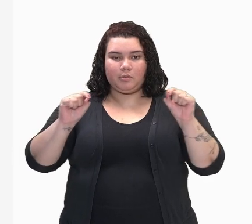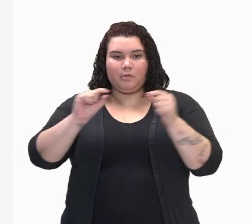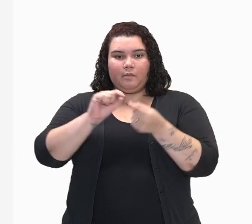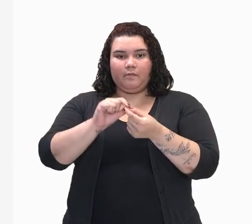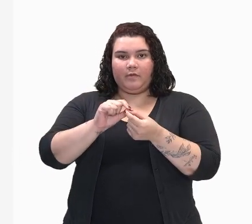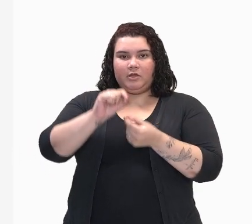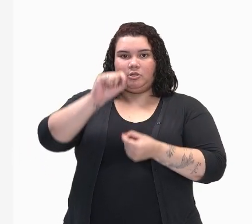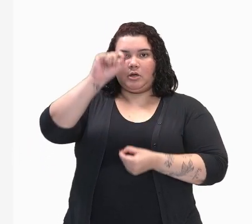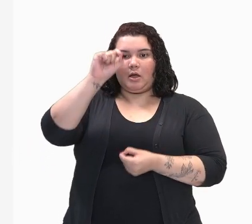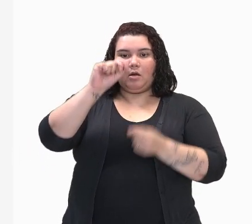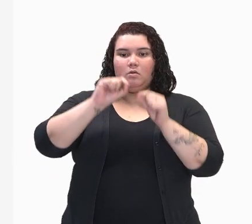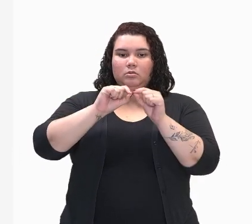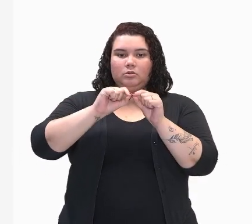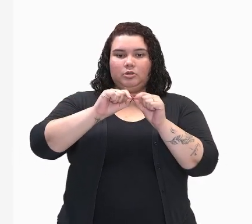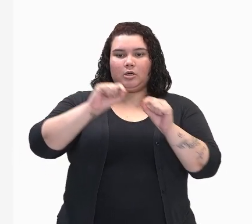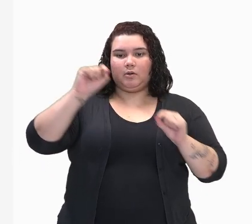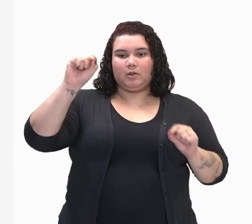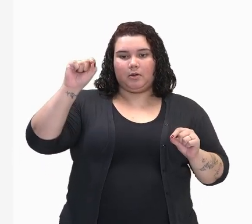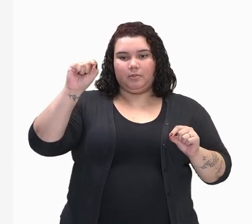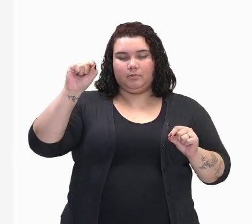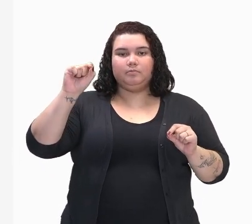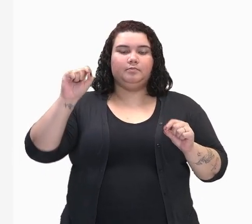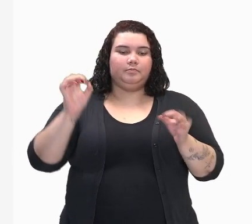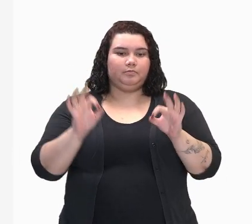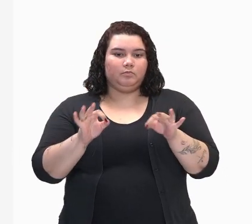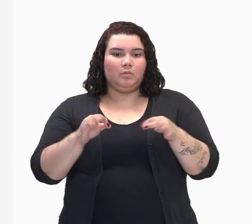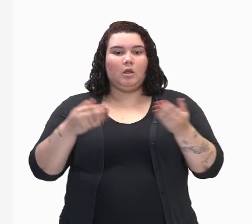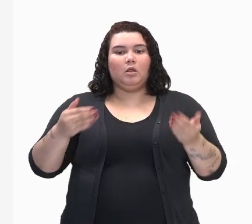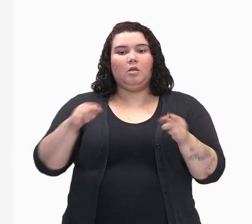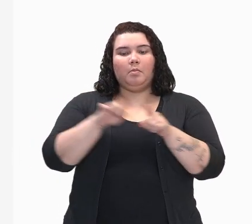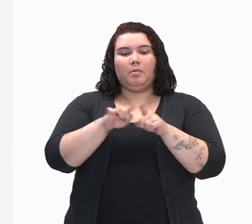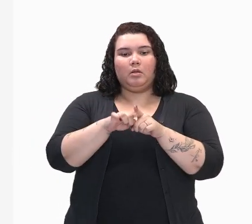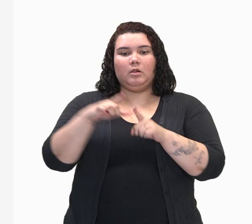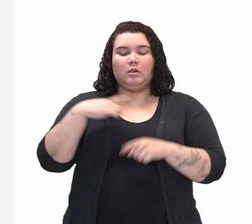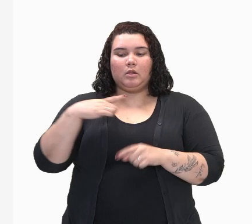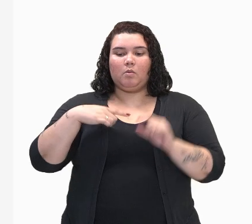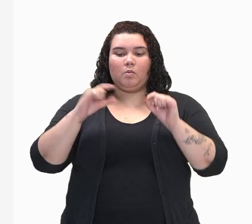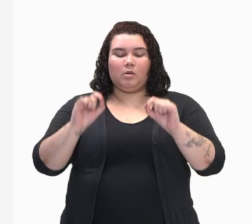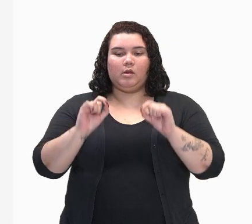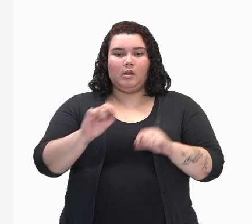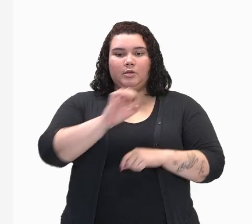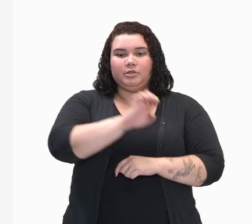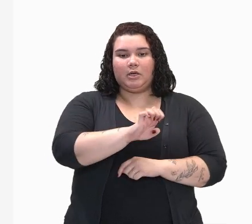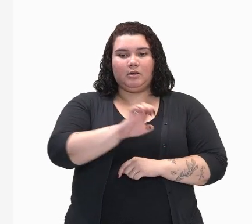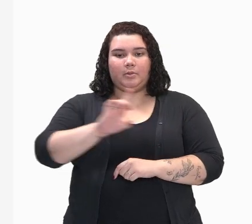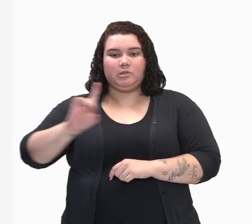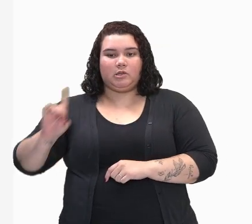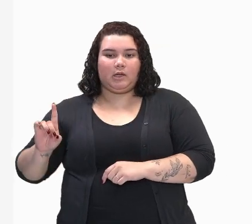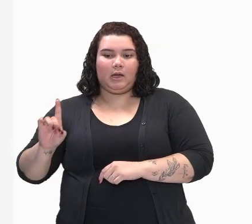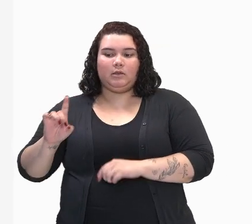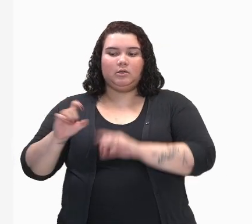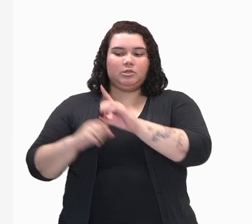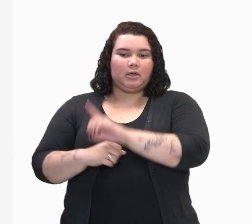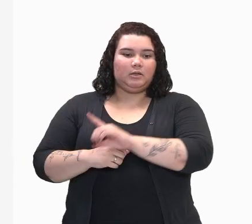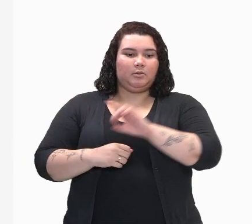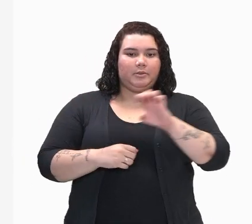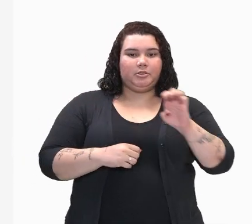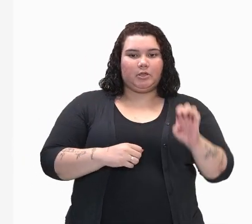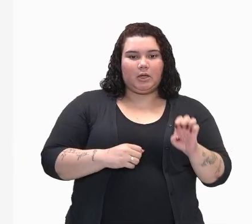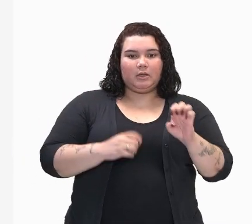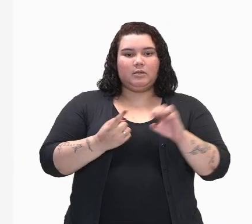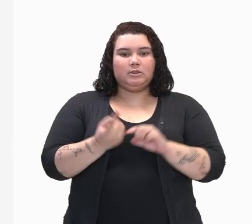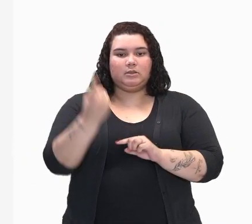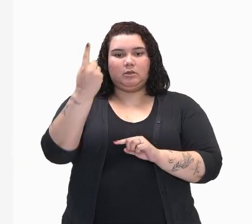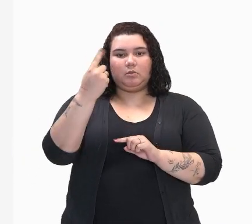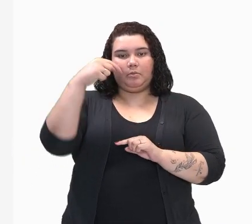E tem que ter também um sentido, da esquerda para a direita, da direita para a esquerda, de cima para baixo ou de baixo para cima,